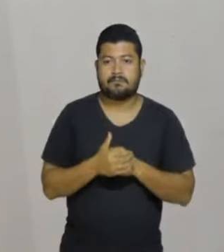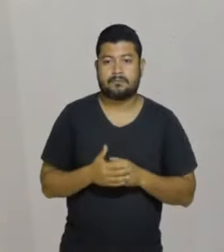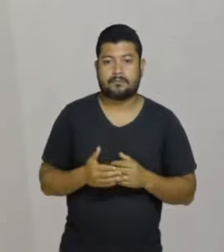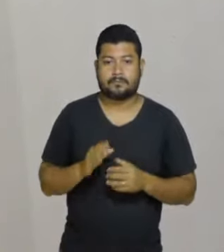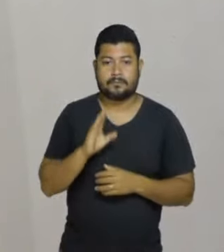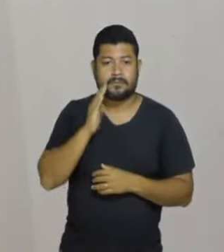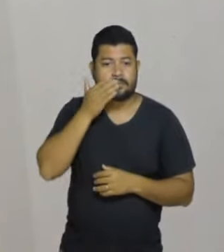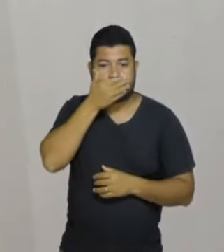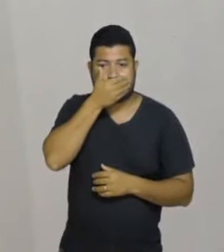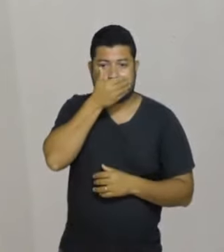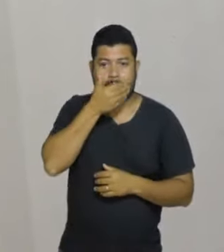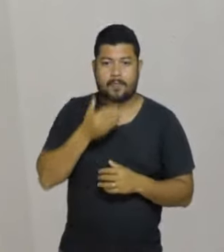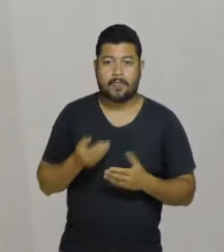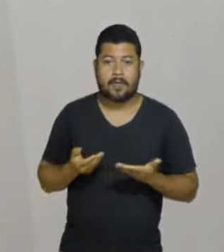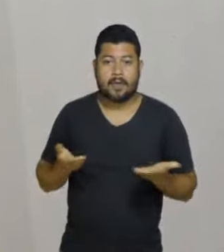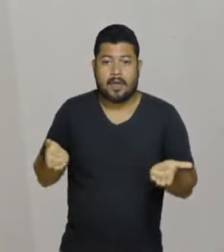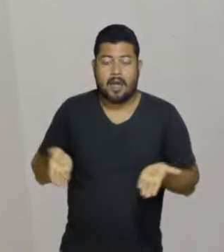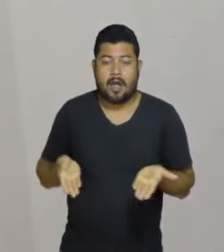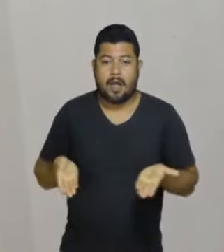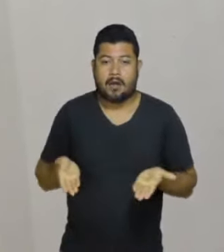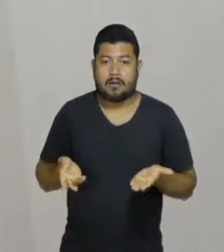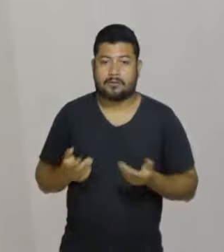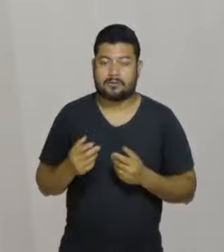pode se tornar realidade.